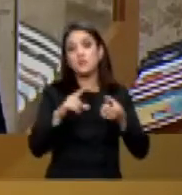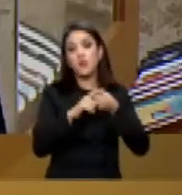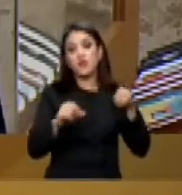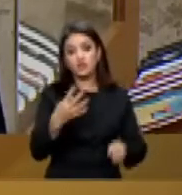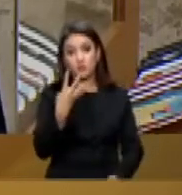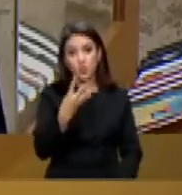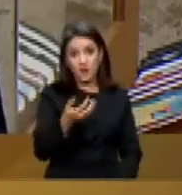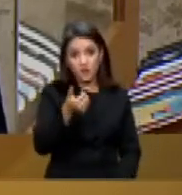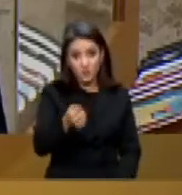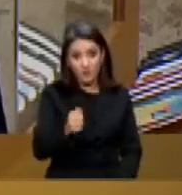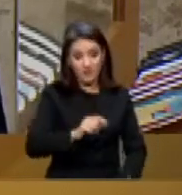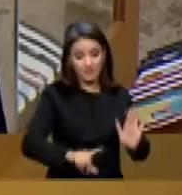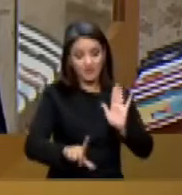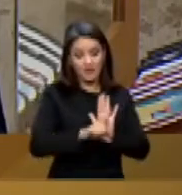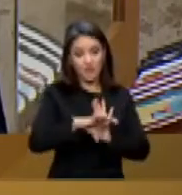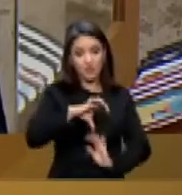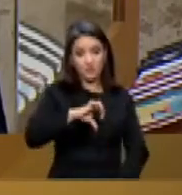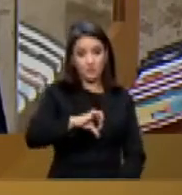4º da Lei